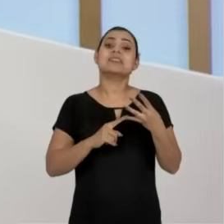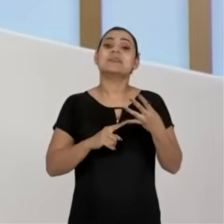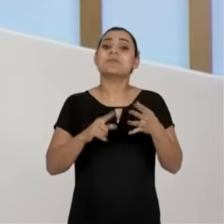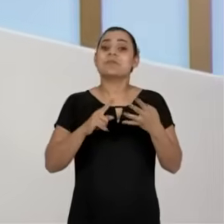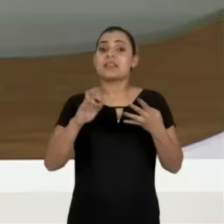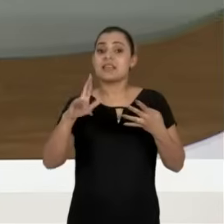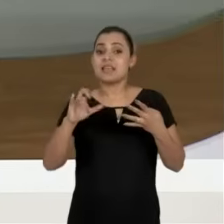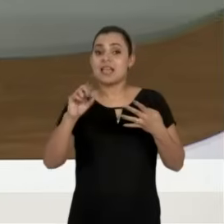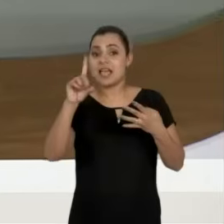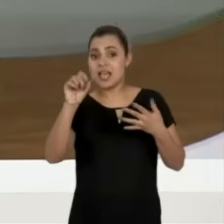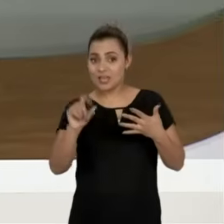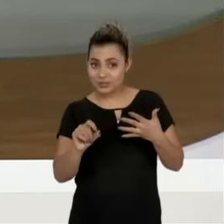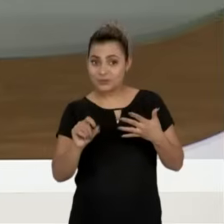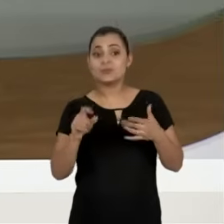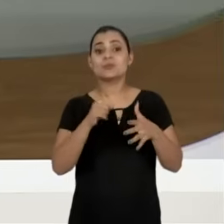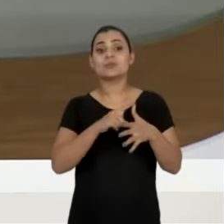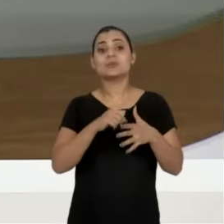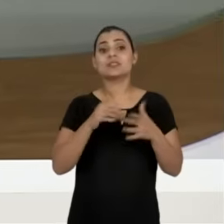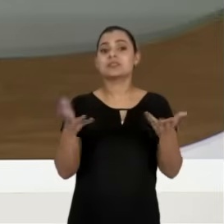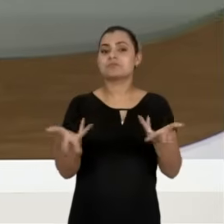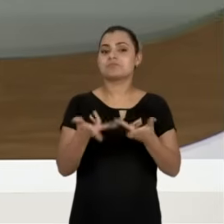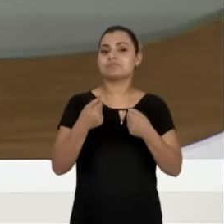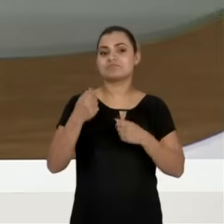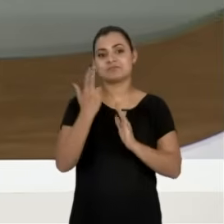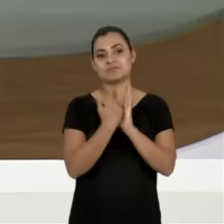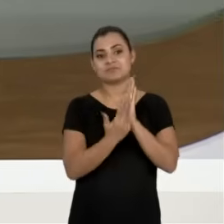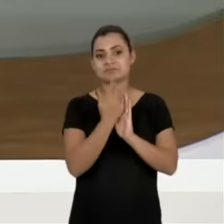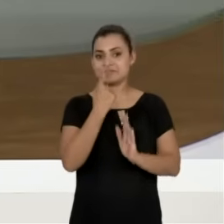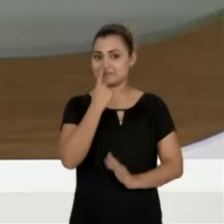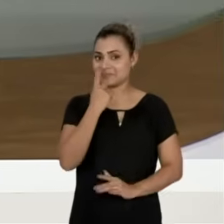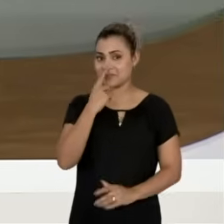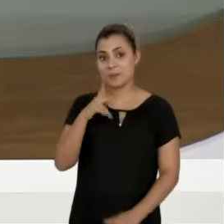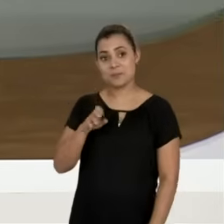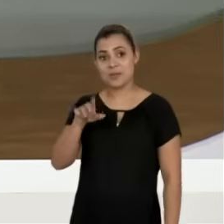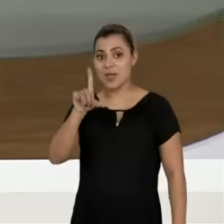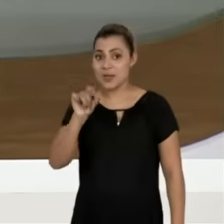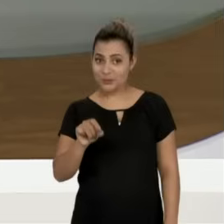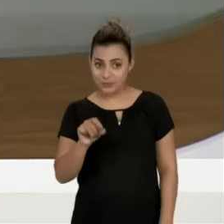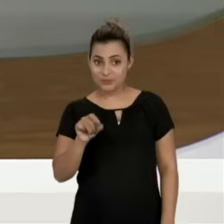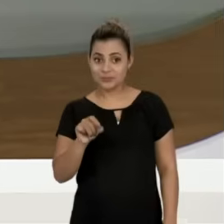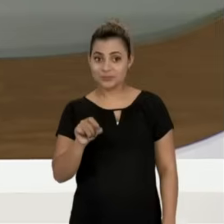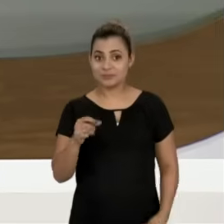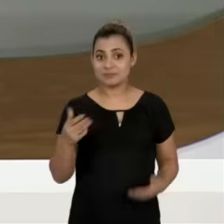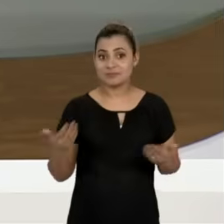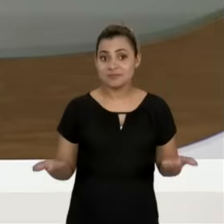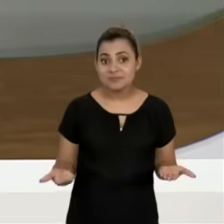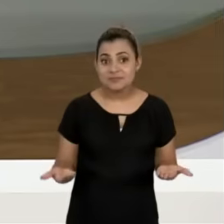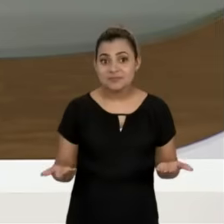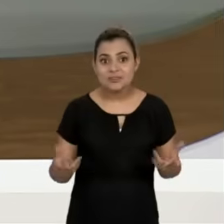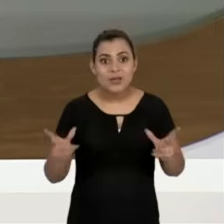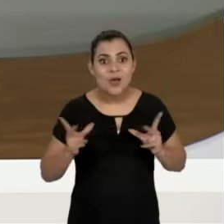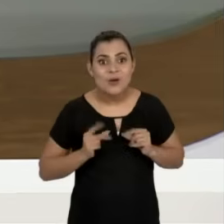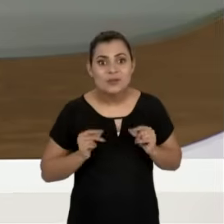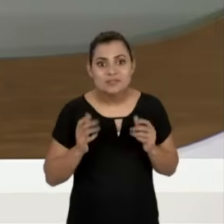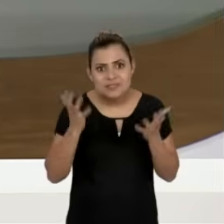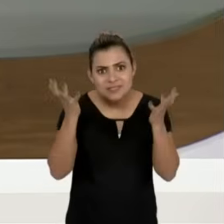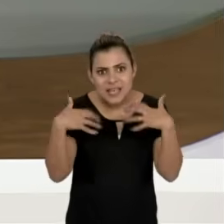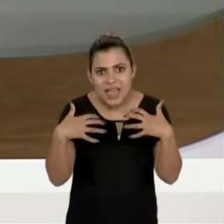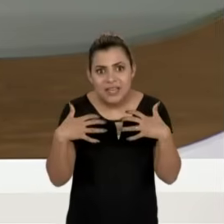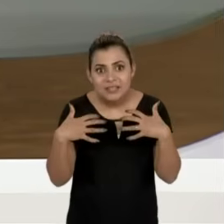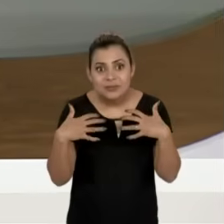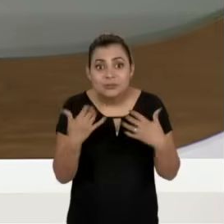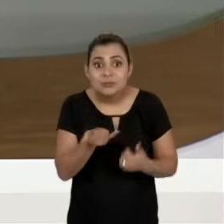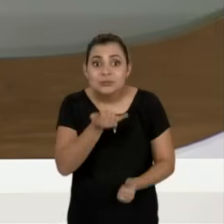do Ricardo Zorzeto e do nosso cartunista Paulo Caruso. Jura? Gente,